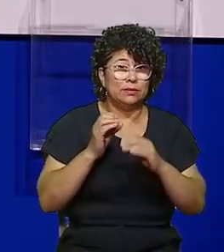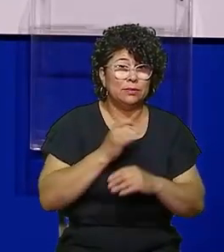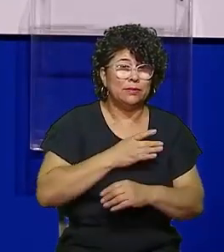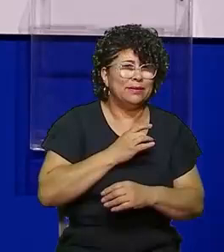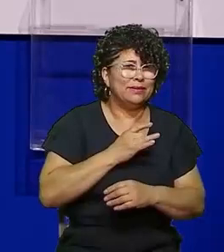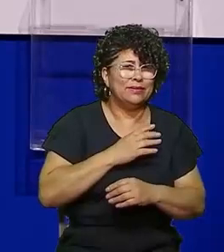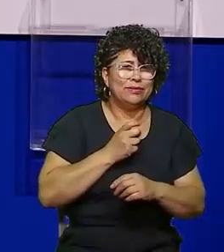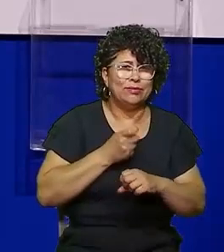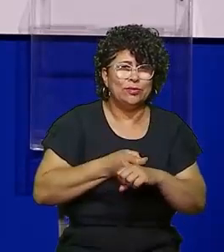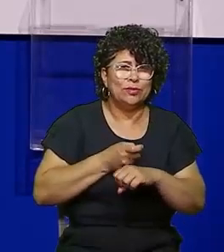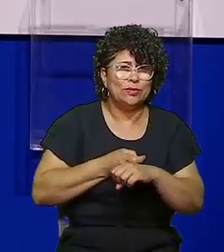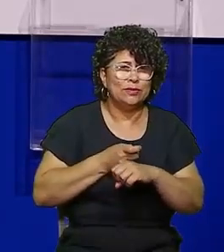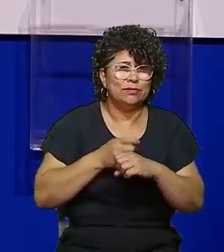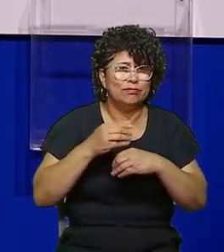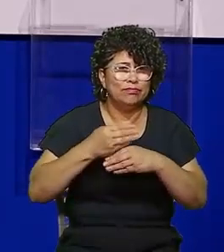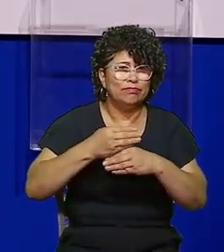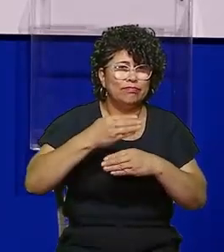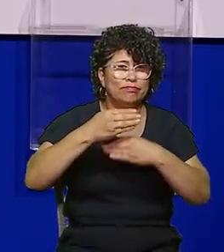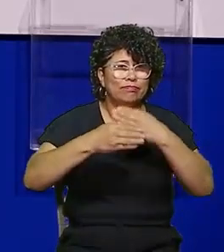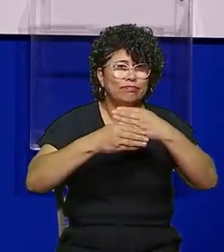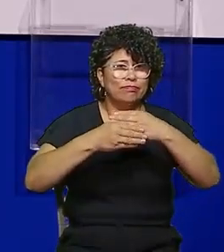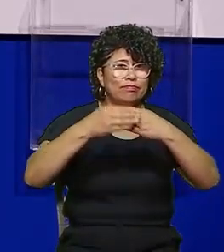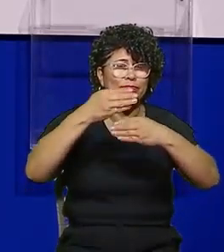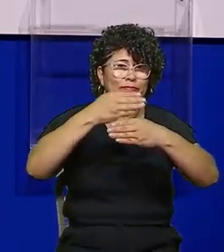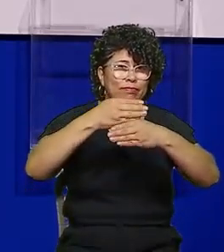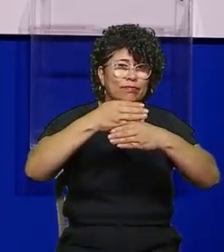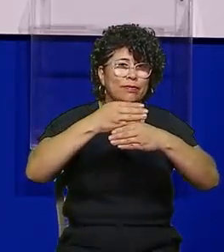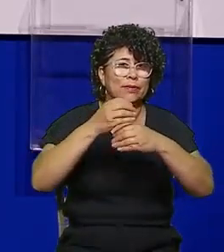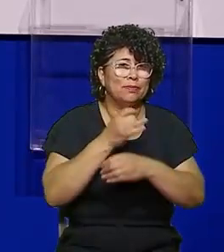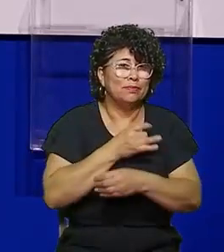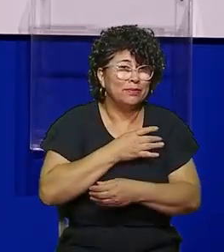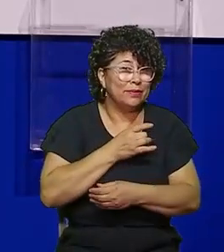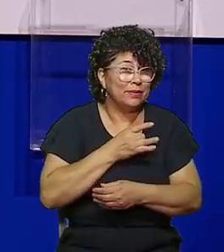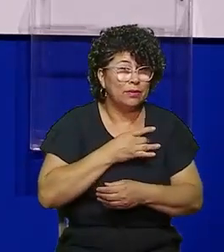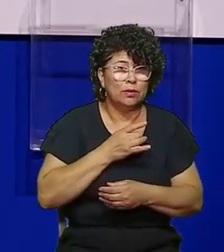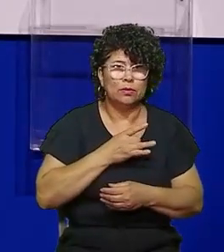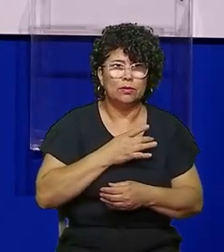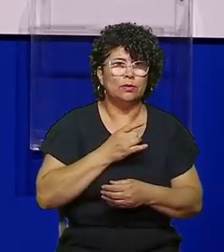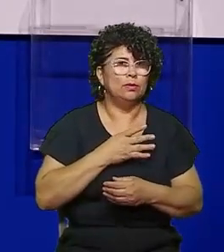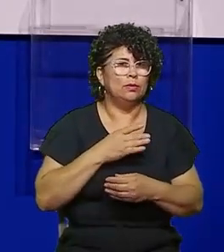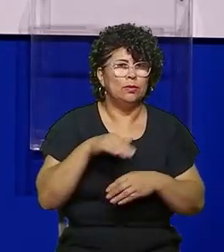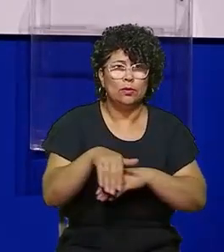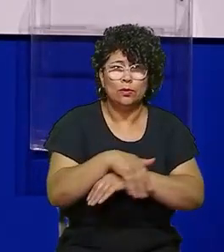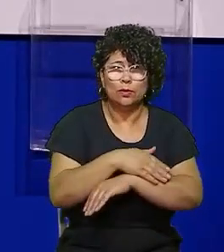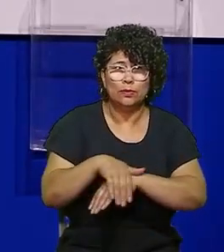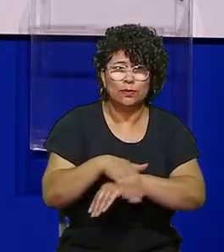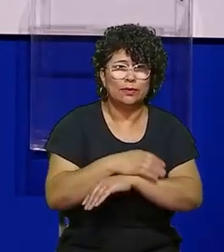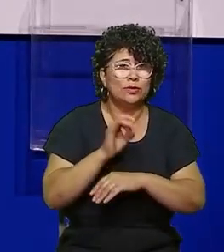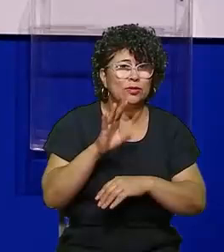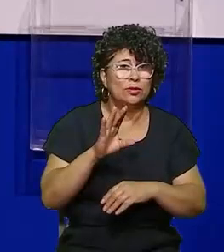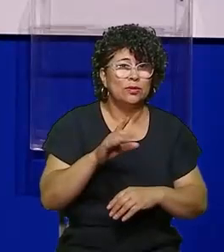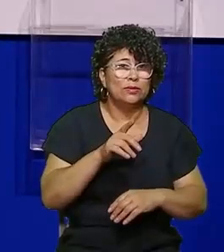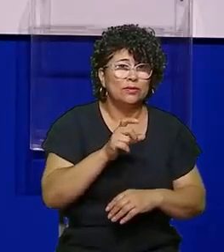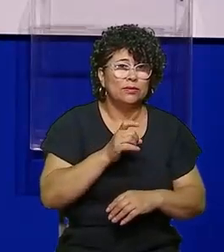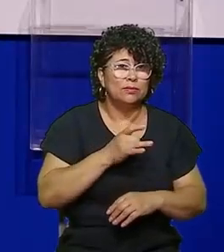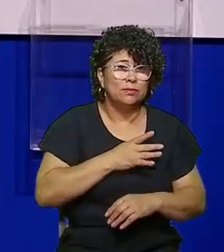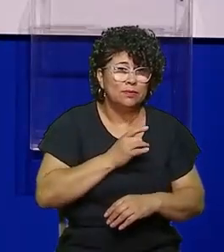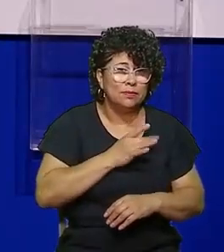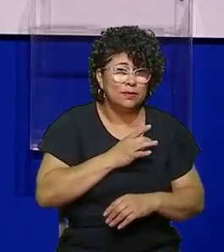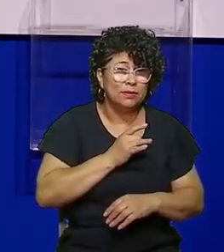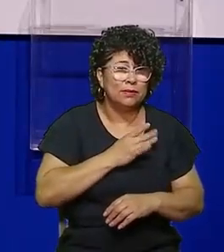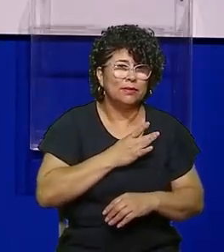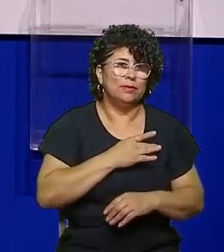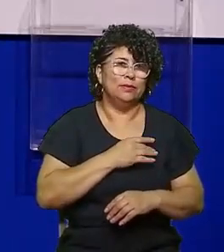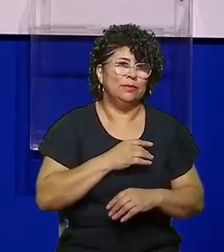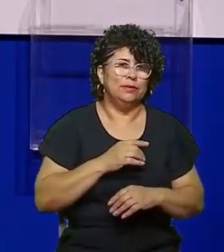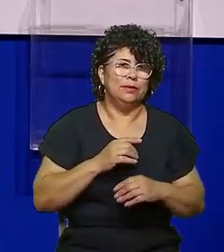duros tijolos de medo, medrosos caules, repuxos, ruas só de medo e calma. E com